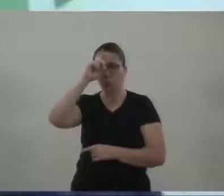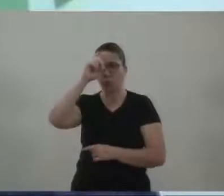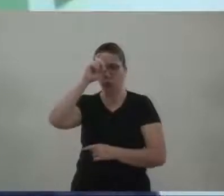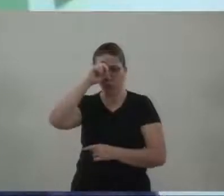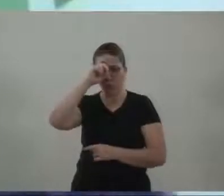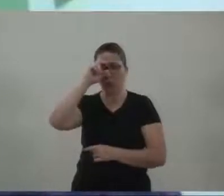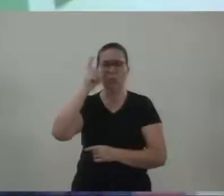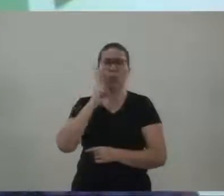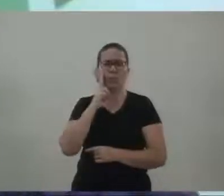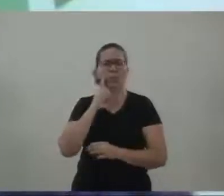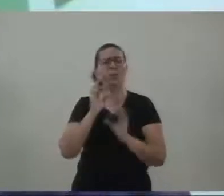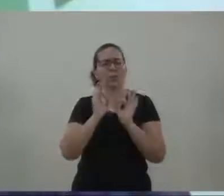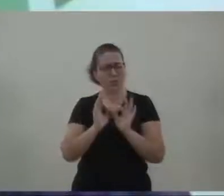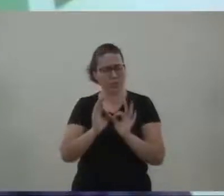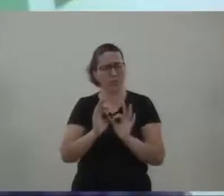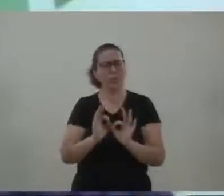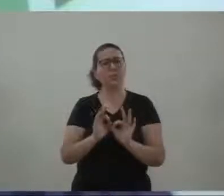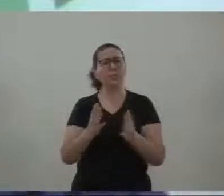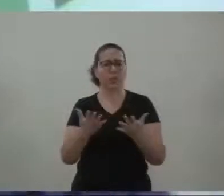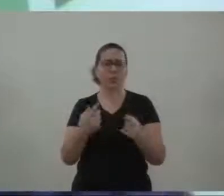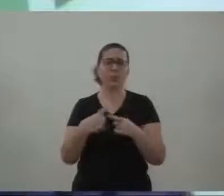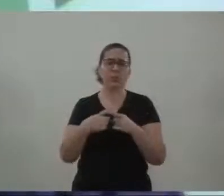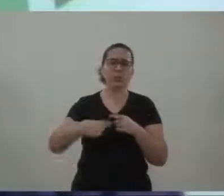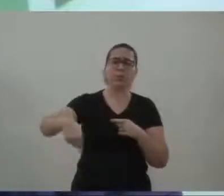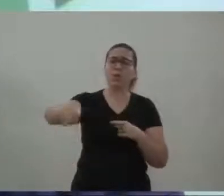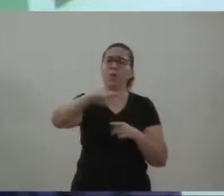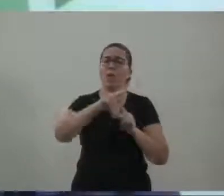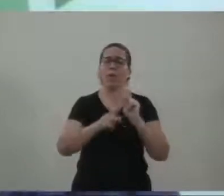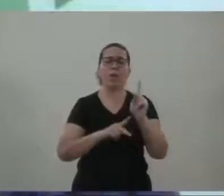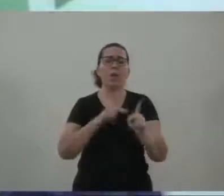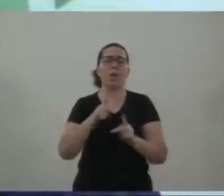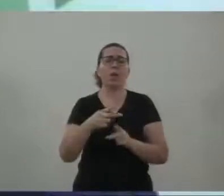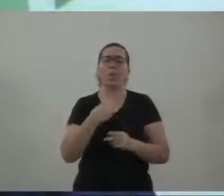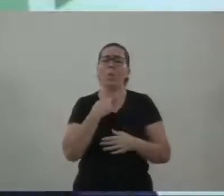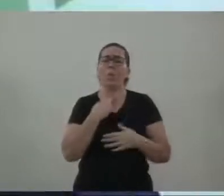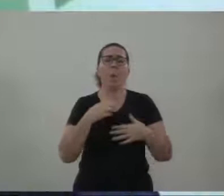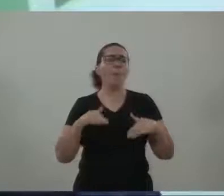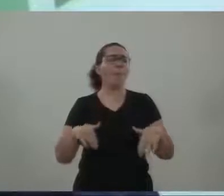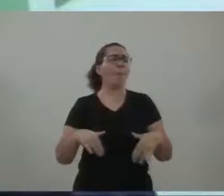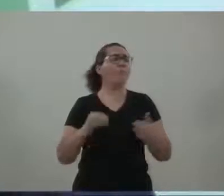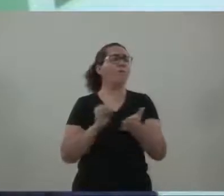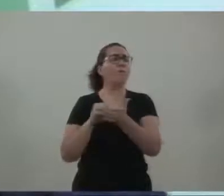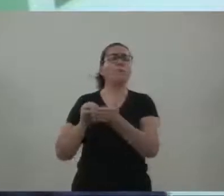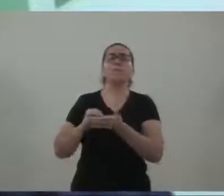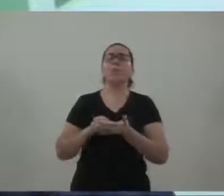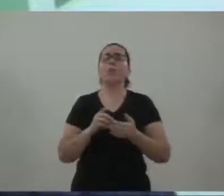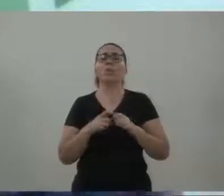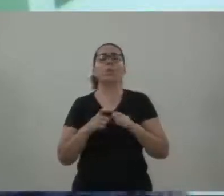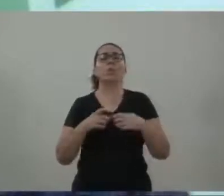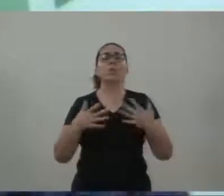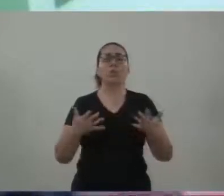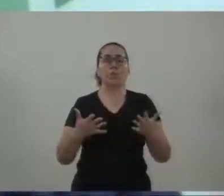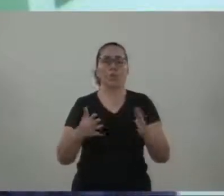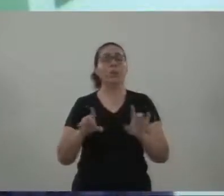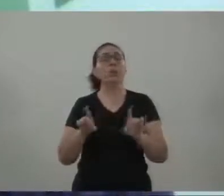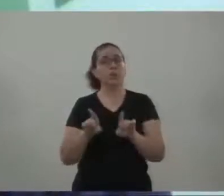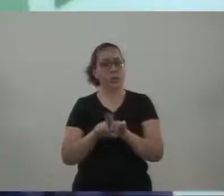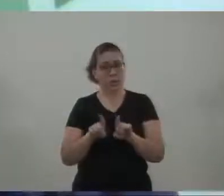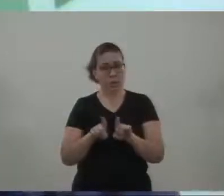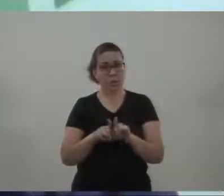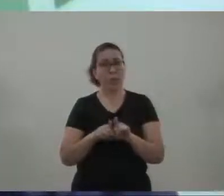minha opinião ele é justo, porque a população não pode ficar sem o atendimento clínico. Mas é justo